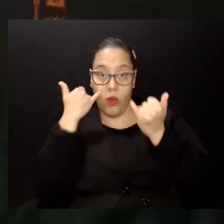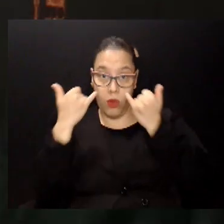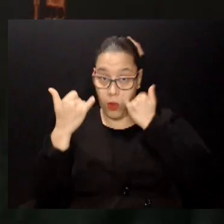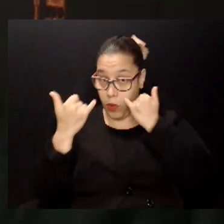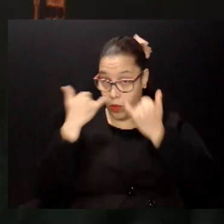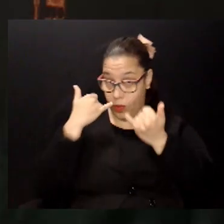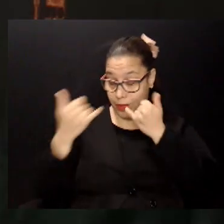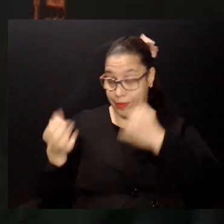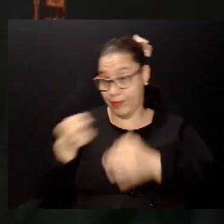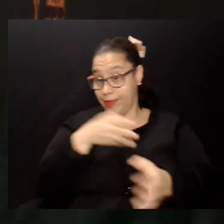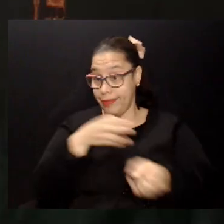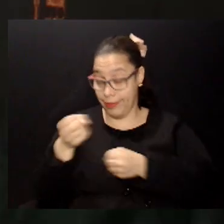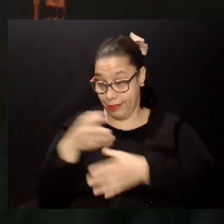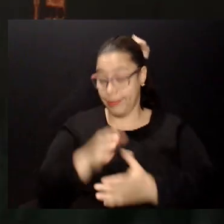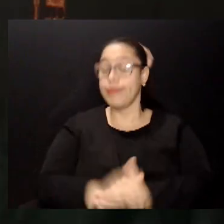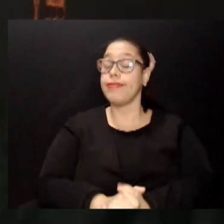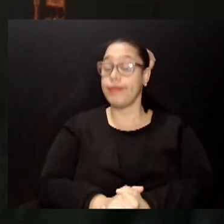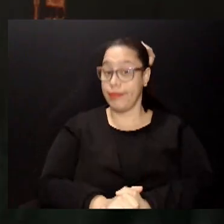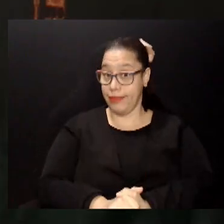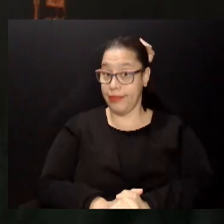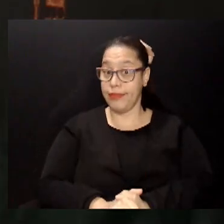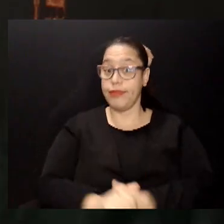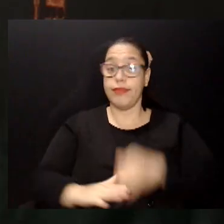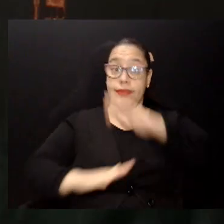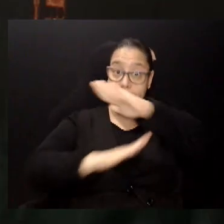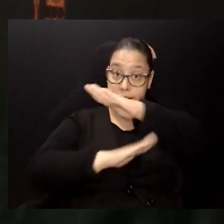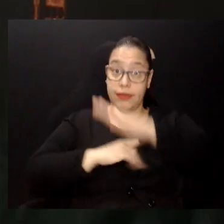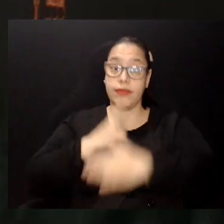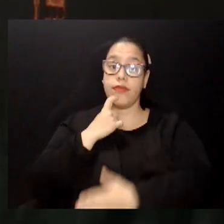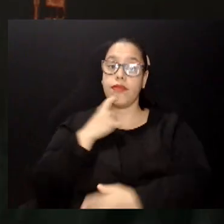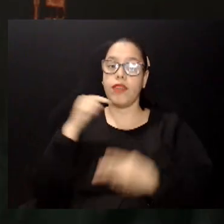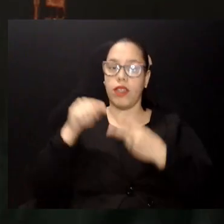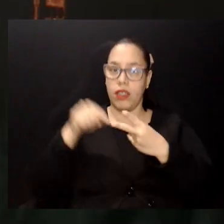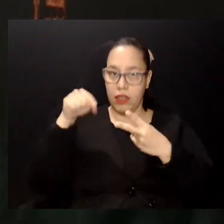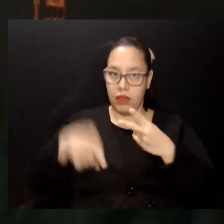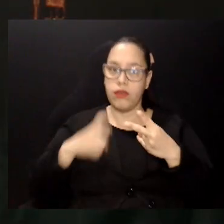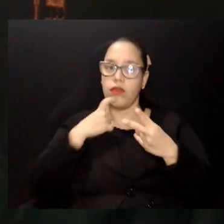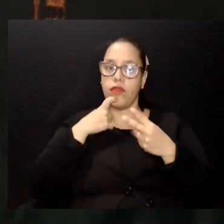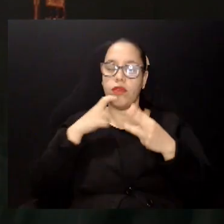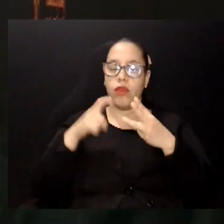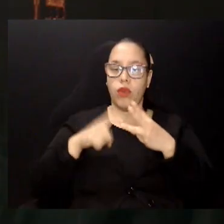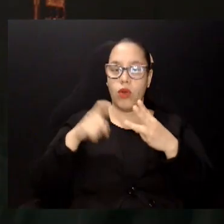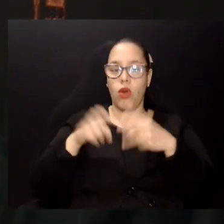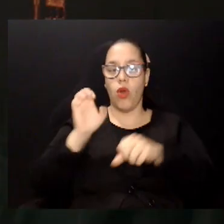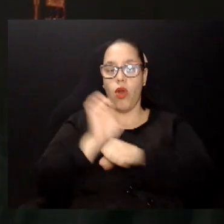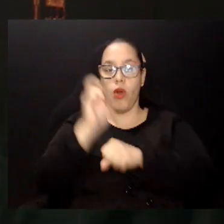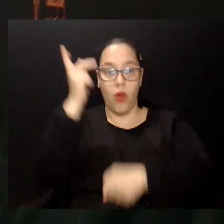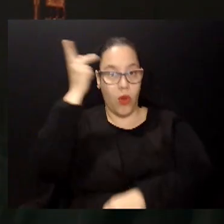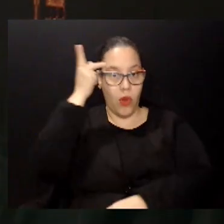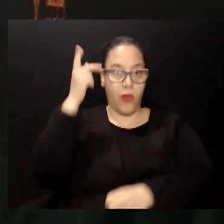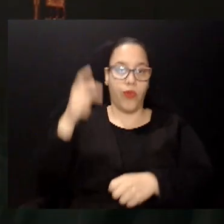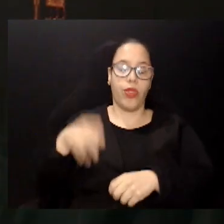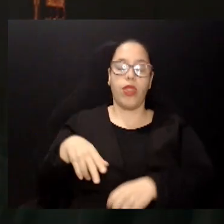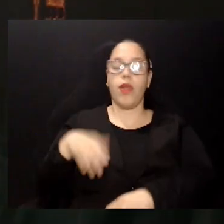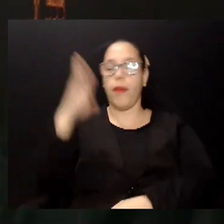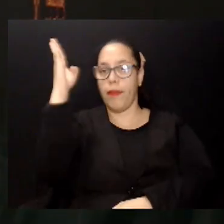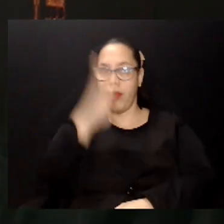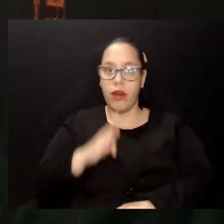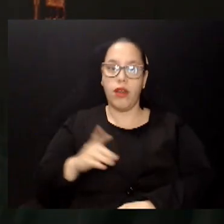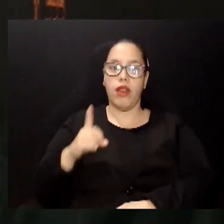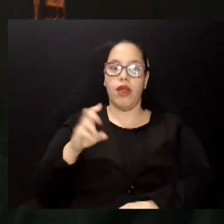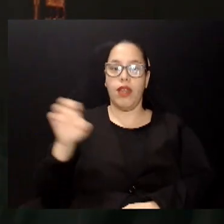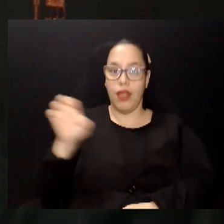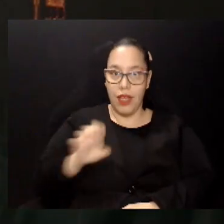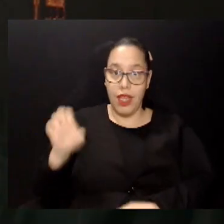atualizações, tá? Da Câmara de Campinas, aqui de Campinas, do Estado de São Paulo, Brasil, mundo, cotação de euro, perdão,